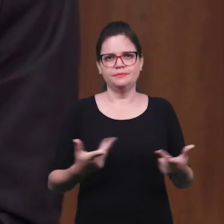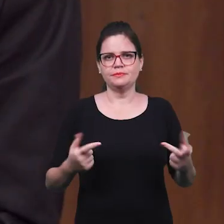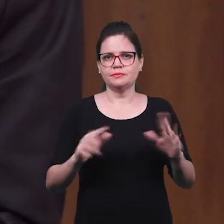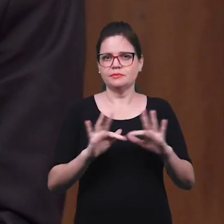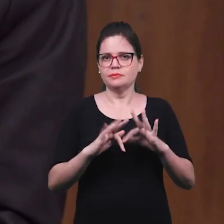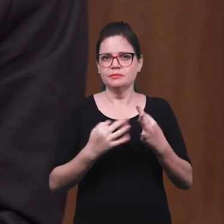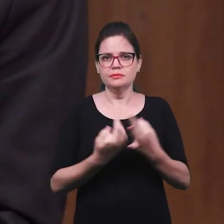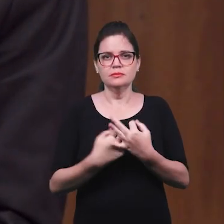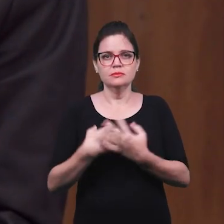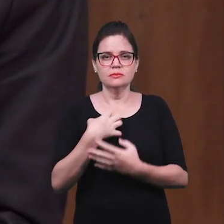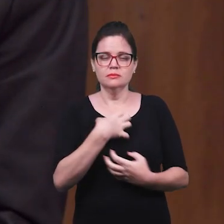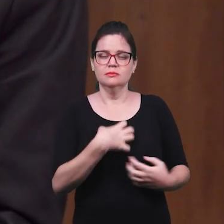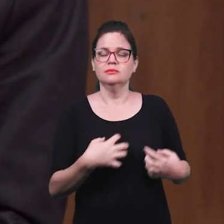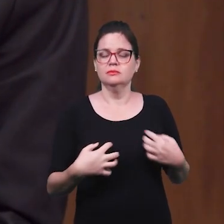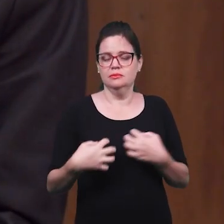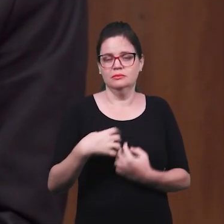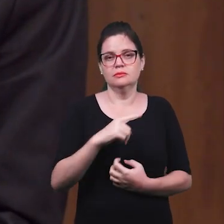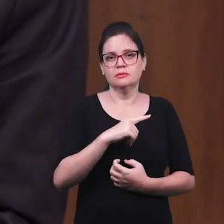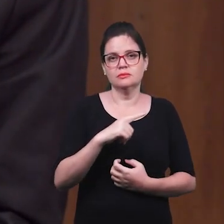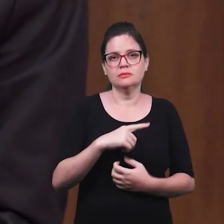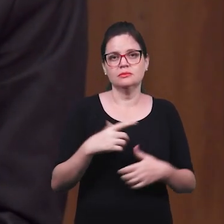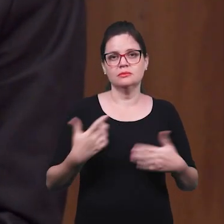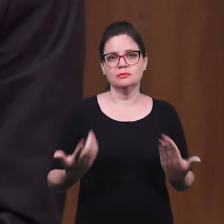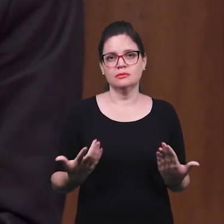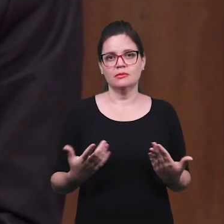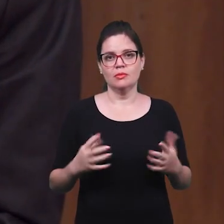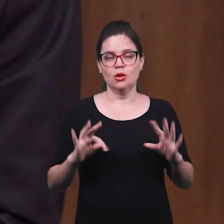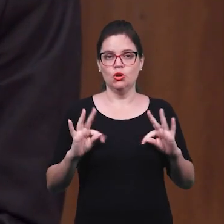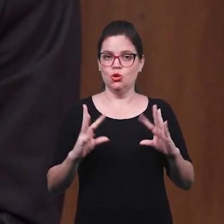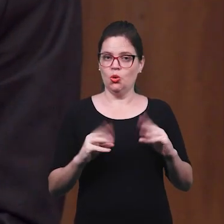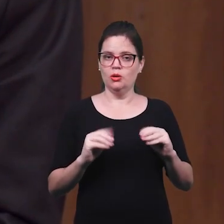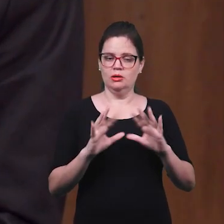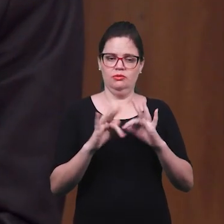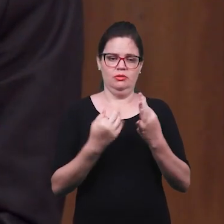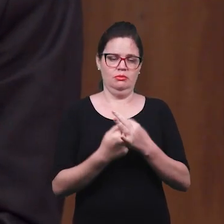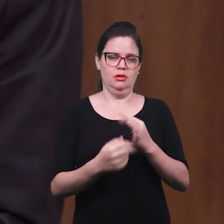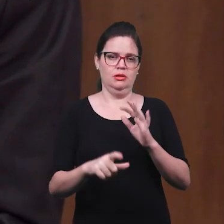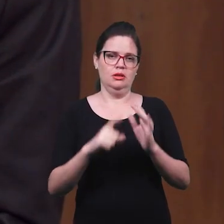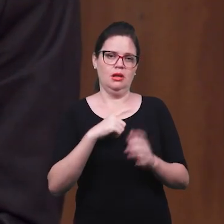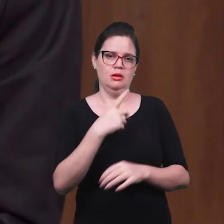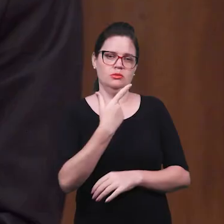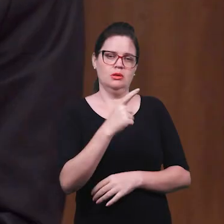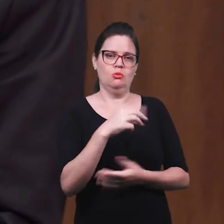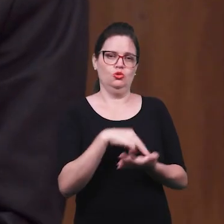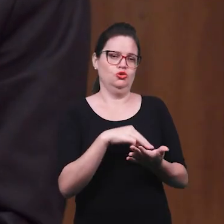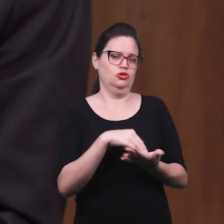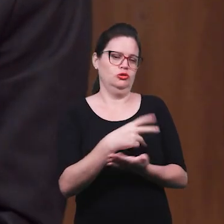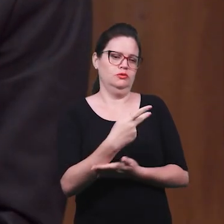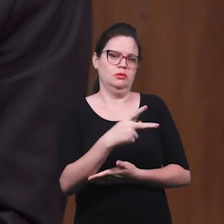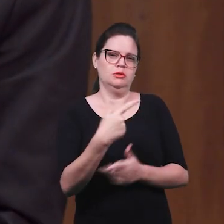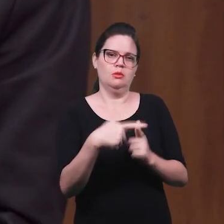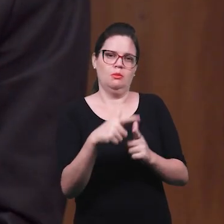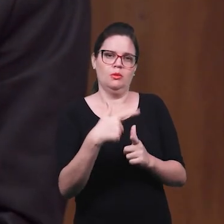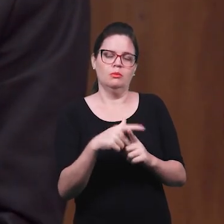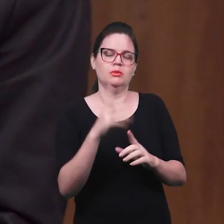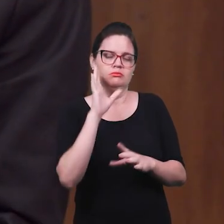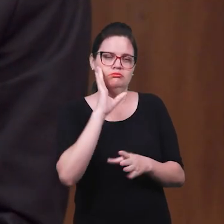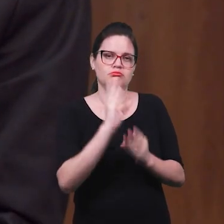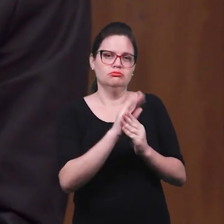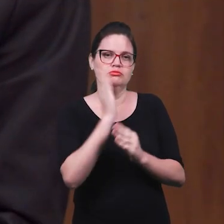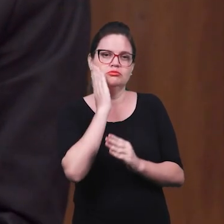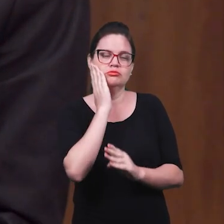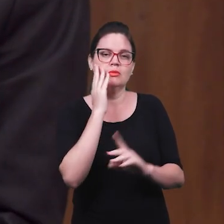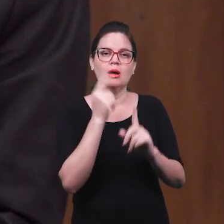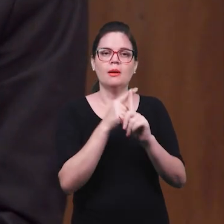atribuladas. Toda família tem o seu motivo, né? Tem o seu choro. E a